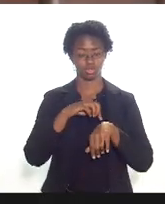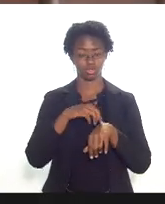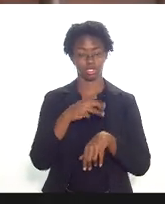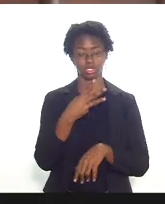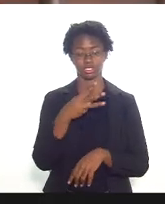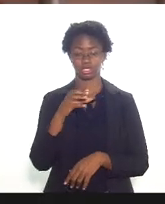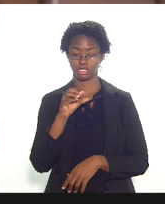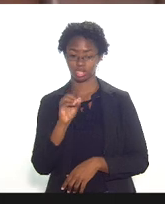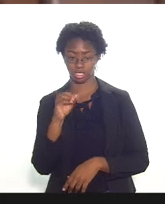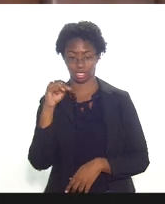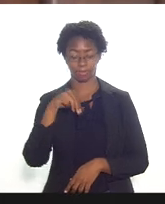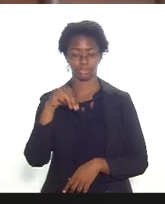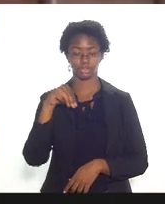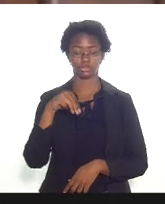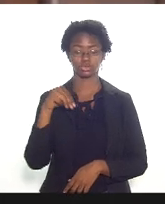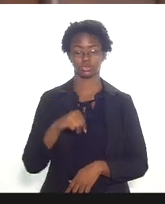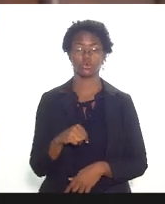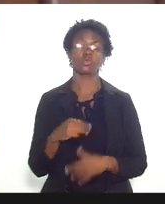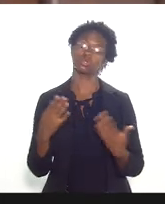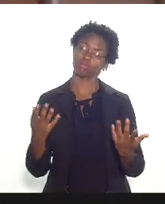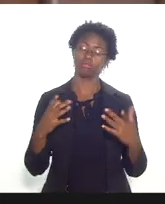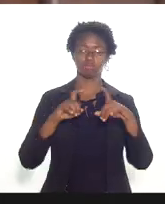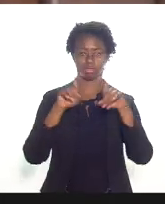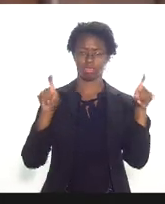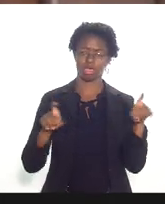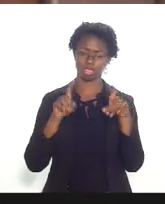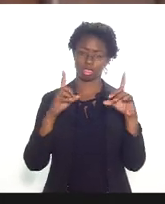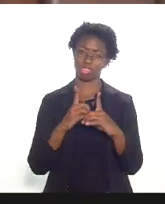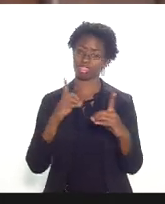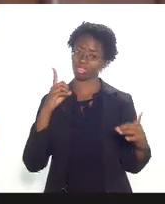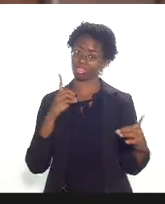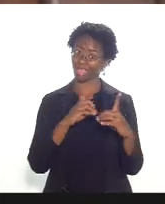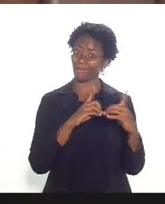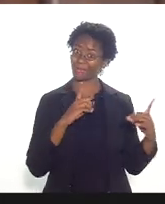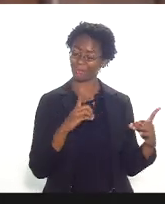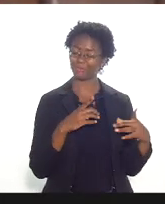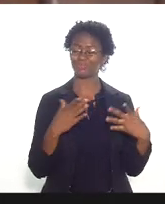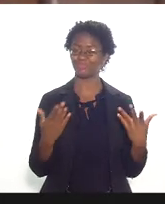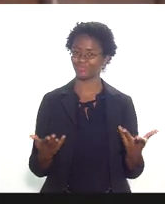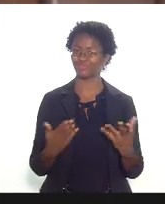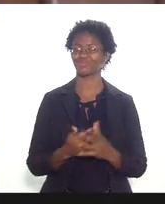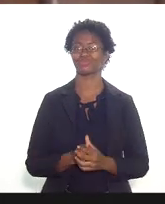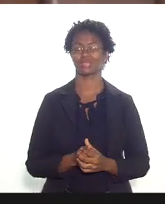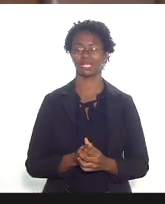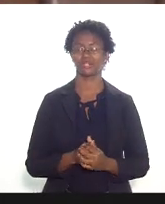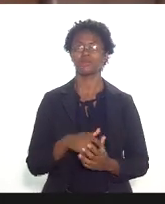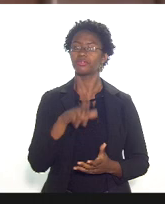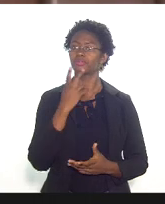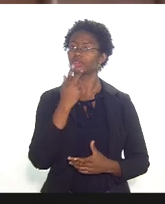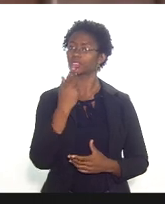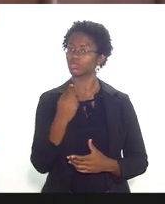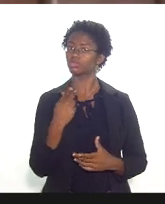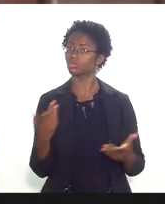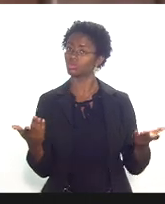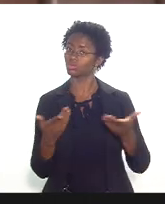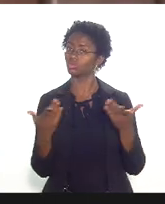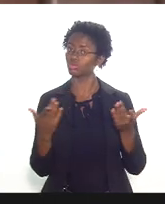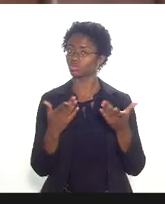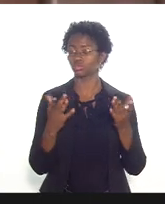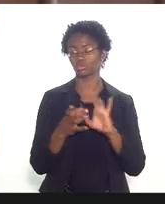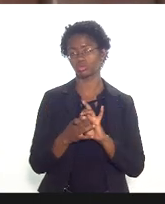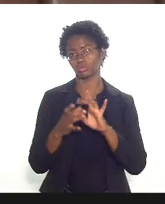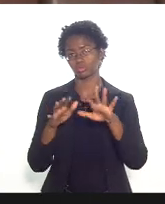por meios digitais, com a deliberação de audiências